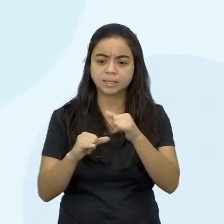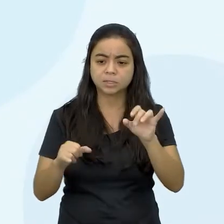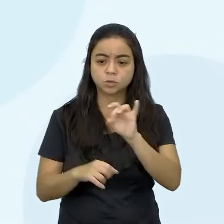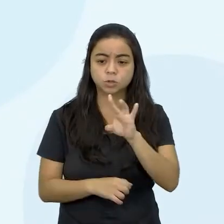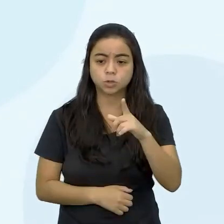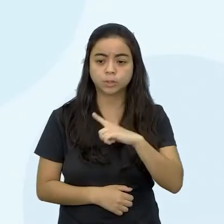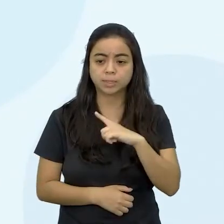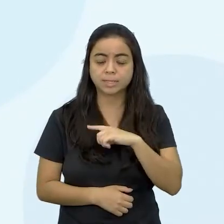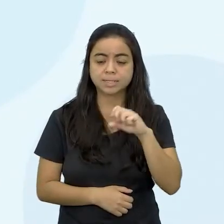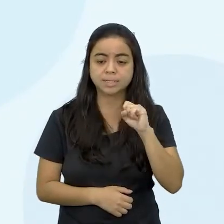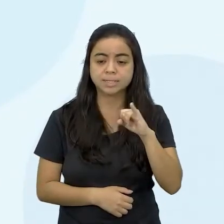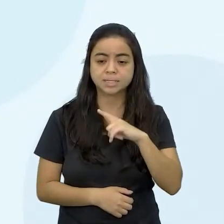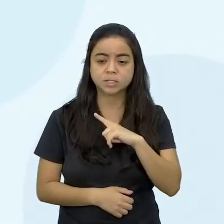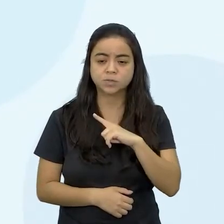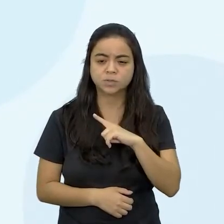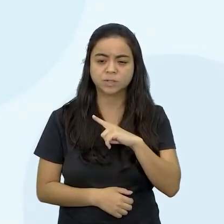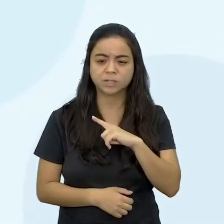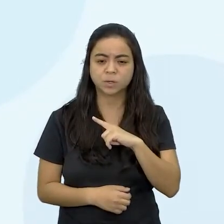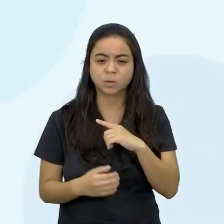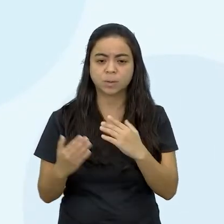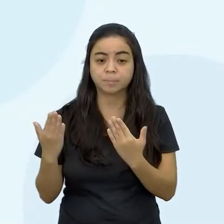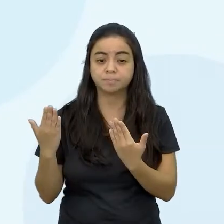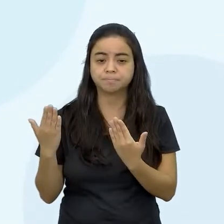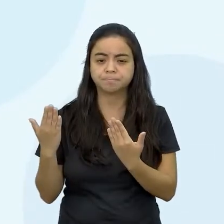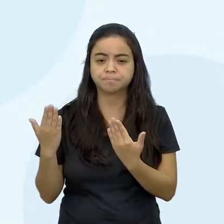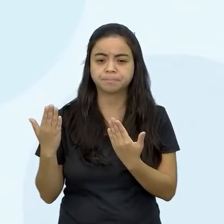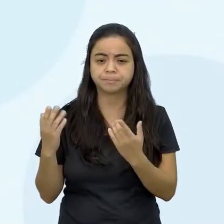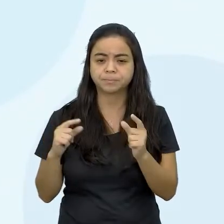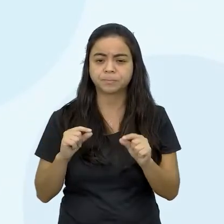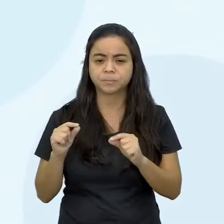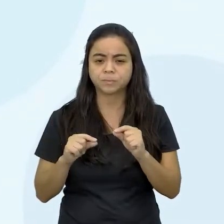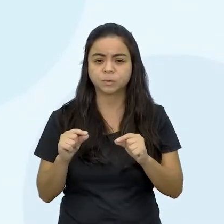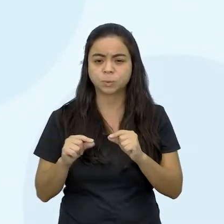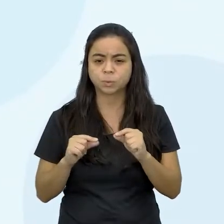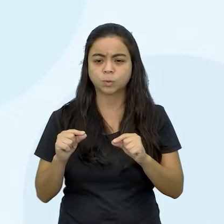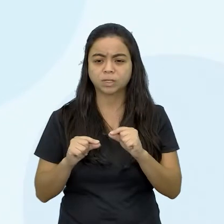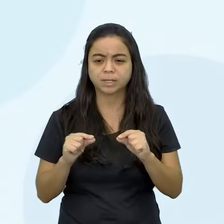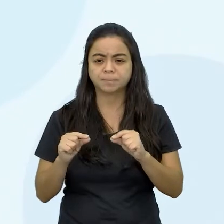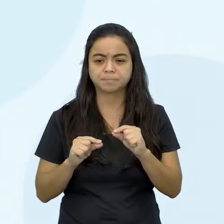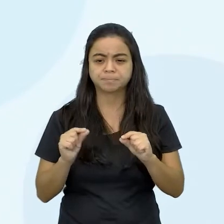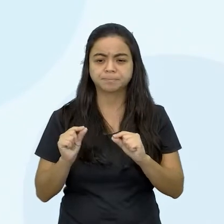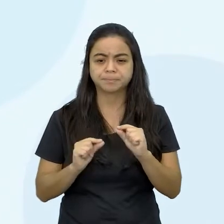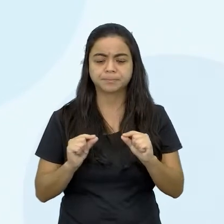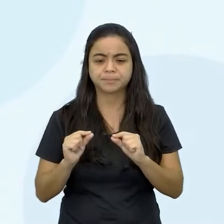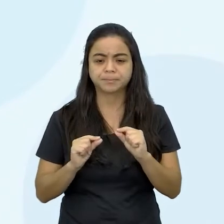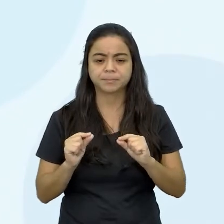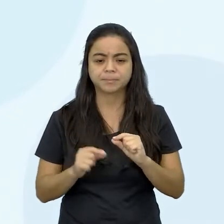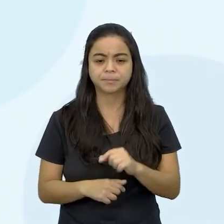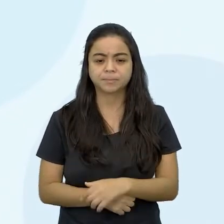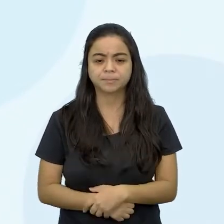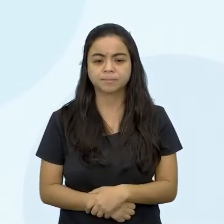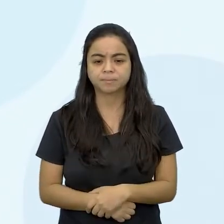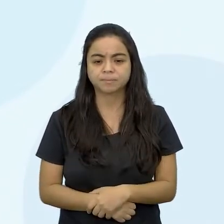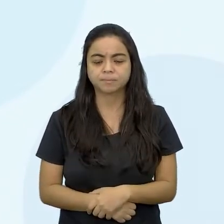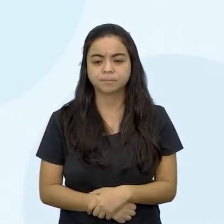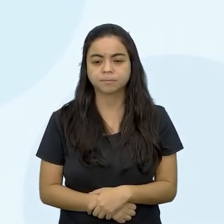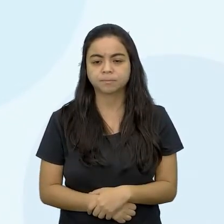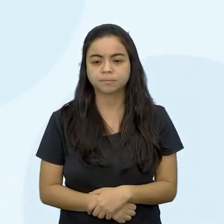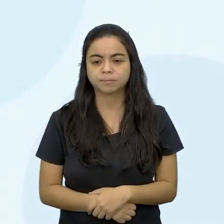se eu tiver esse troço aqui ó mas Magno O que é isso aí